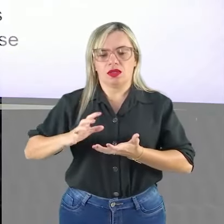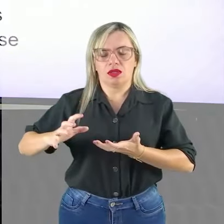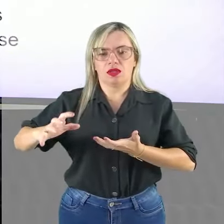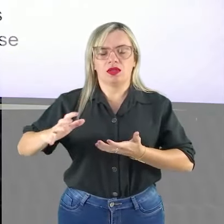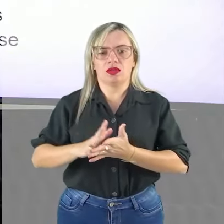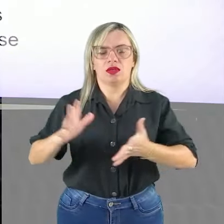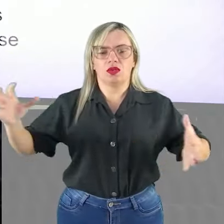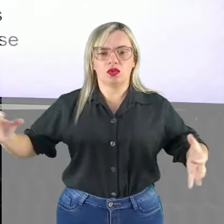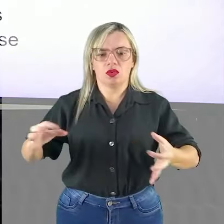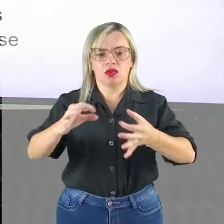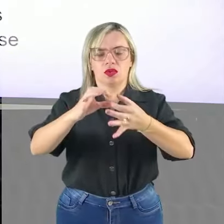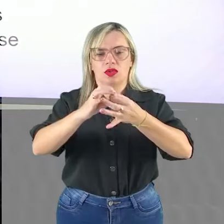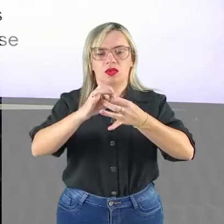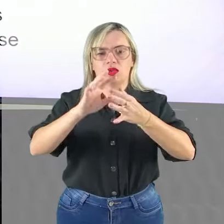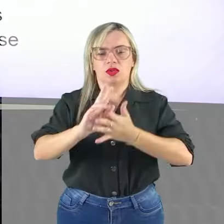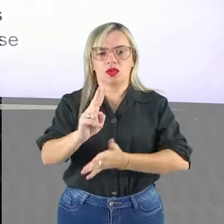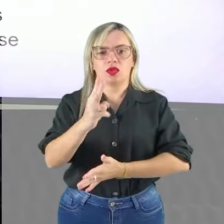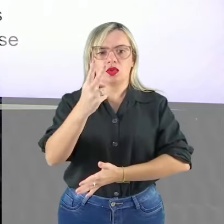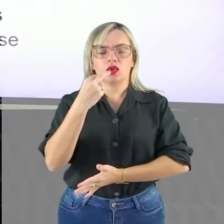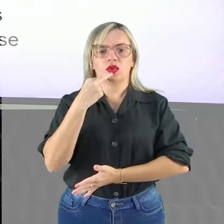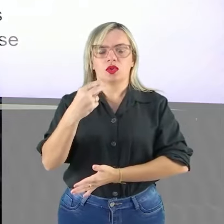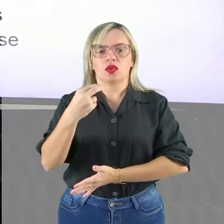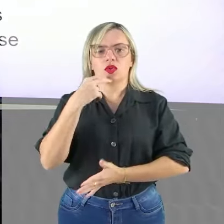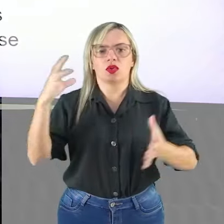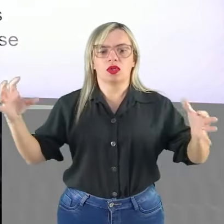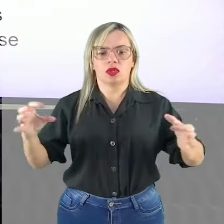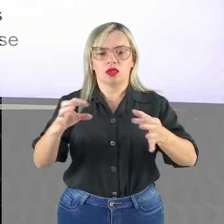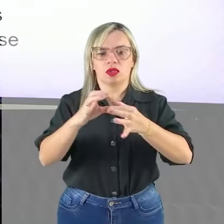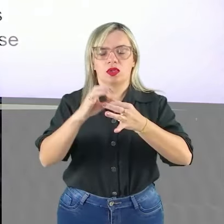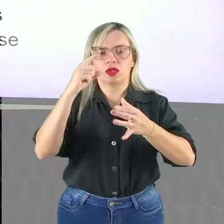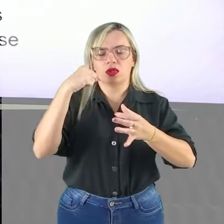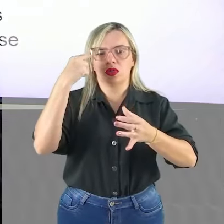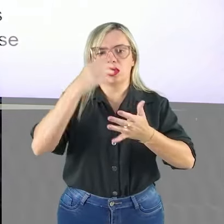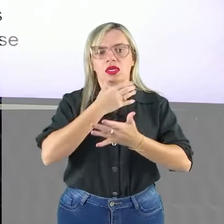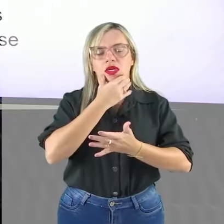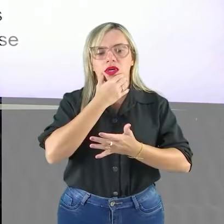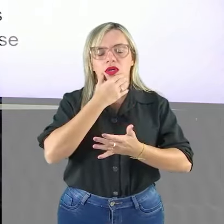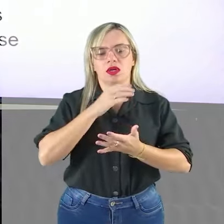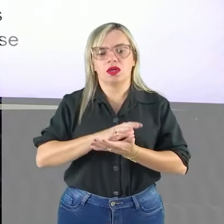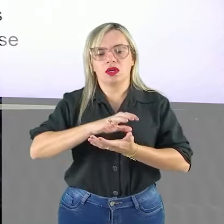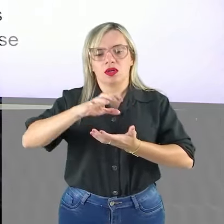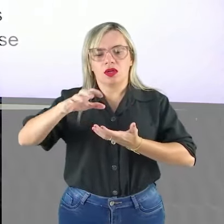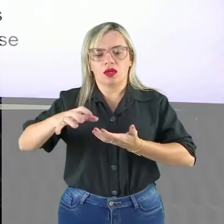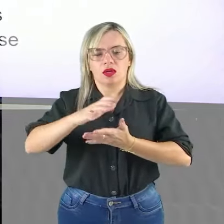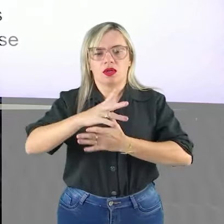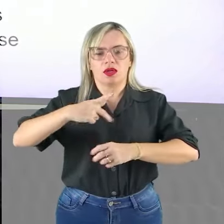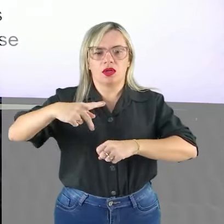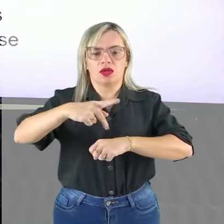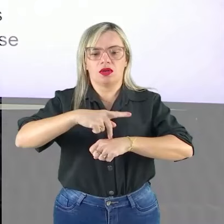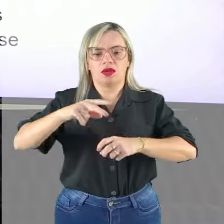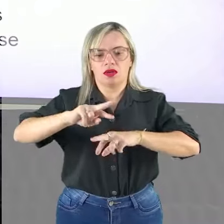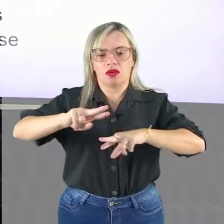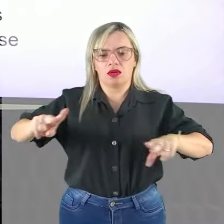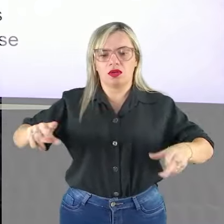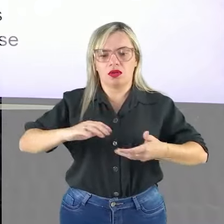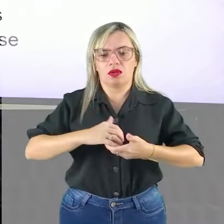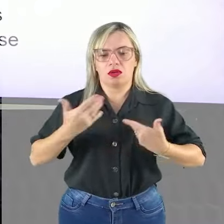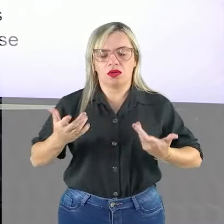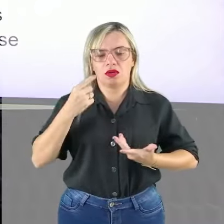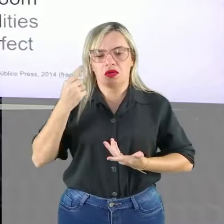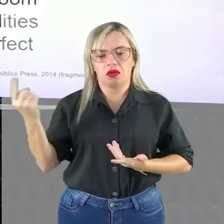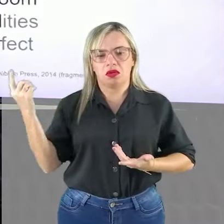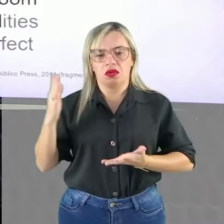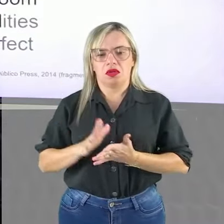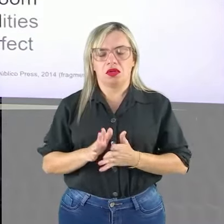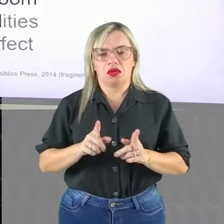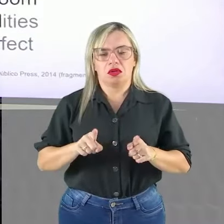abraçando-se então duas línguas que estão aí ligadas né nos continentes in coloquial combal né aqui eu também não sei